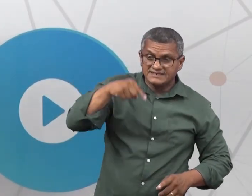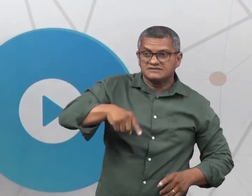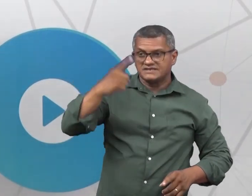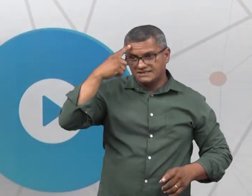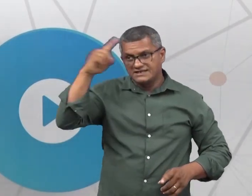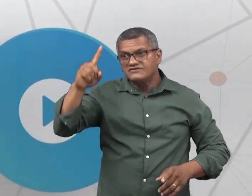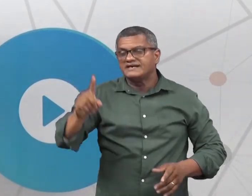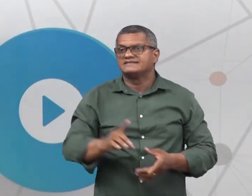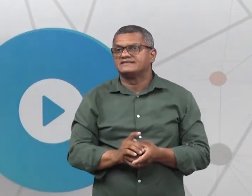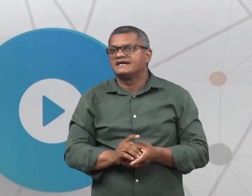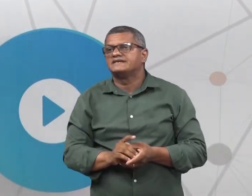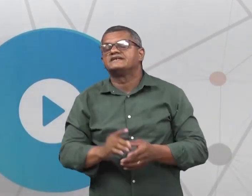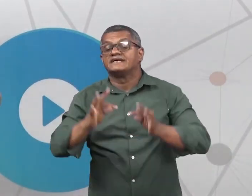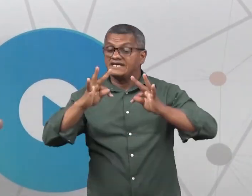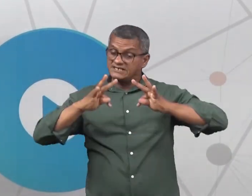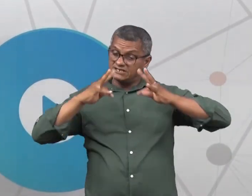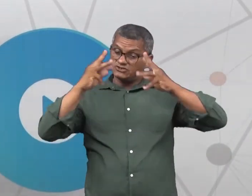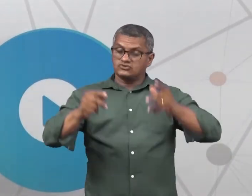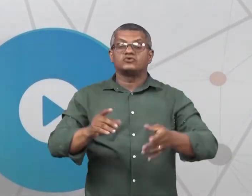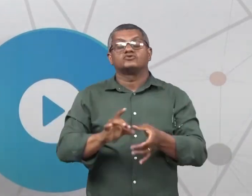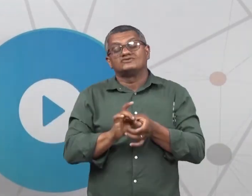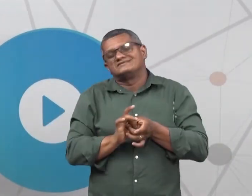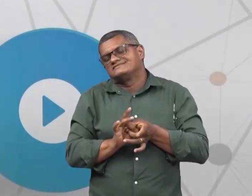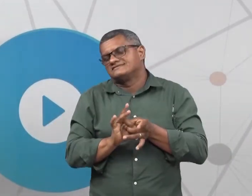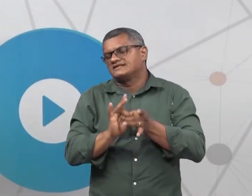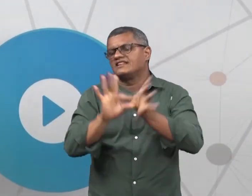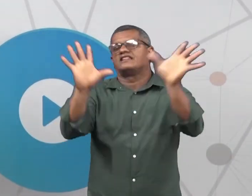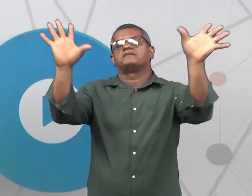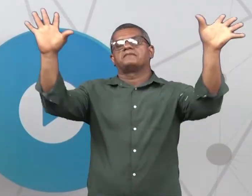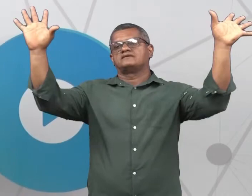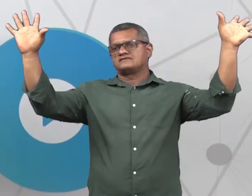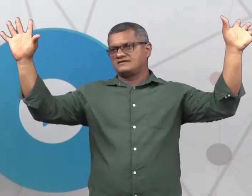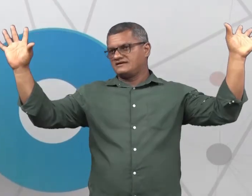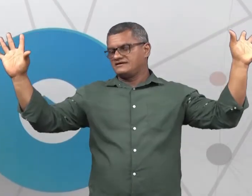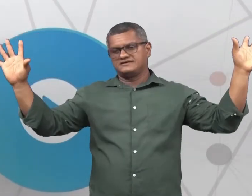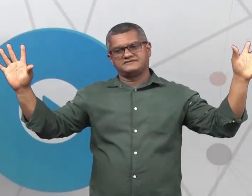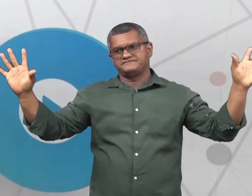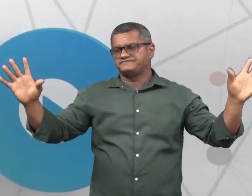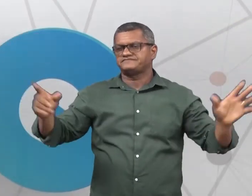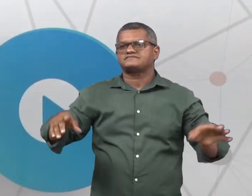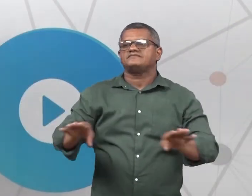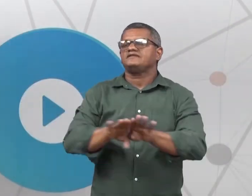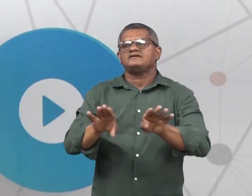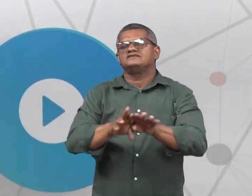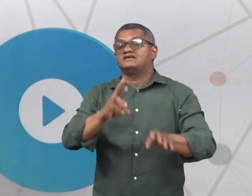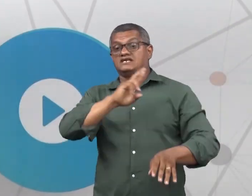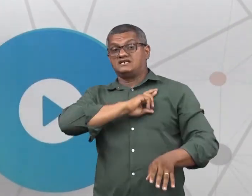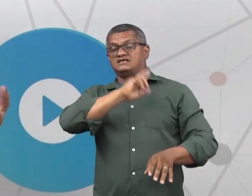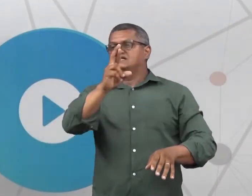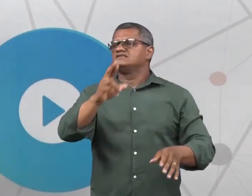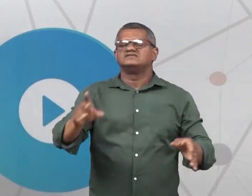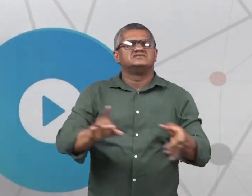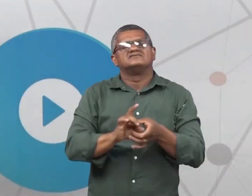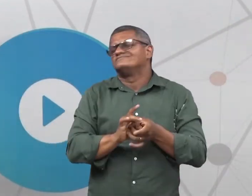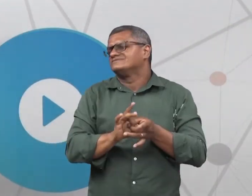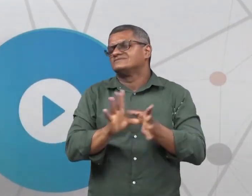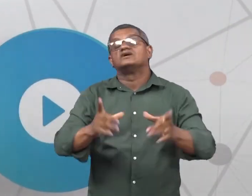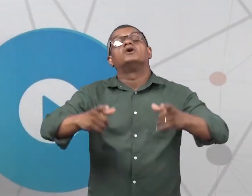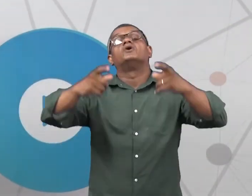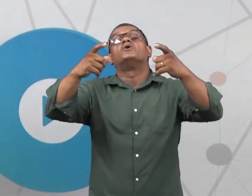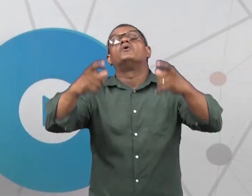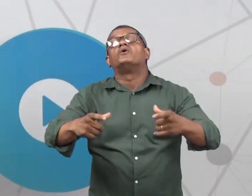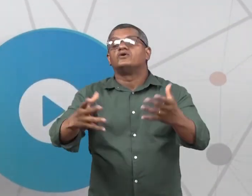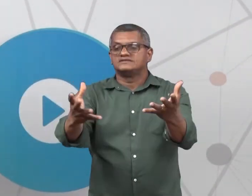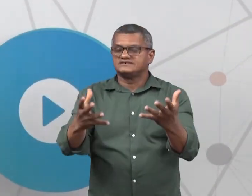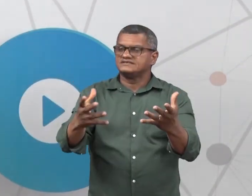que todos possam ter liberdade para manifestar a sua religiosidade onde elas quiserem. Por